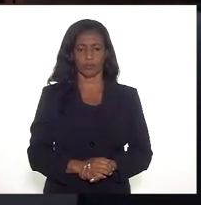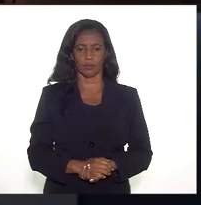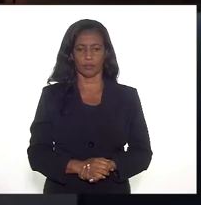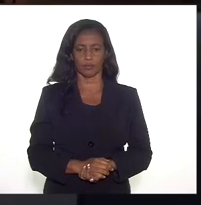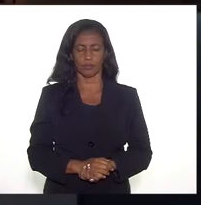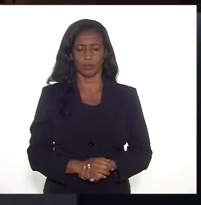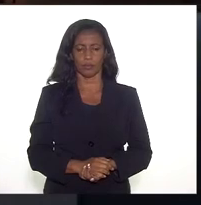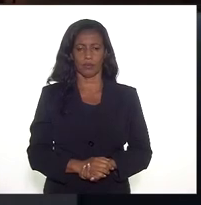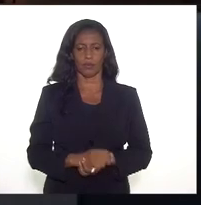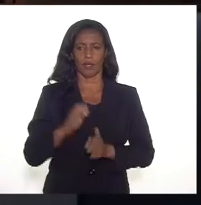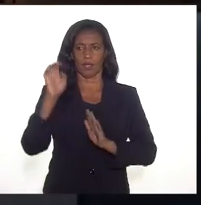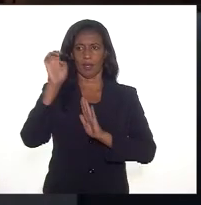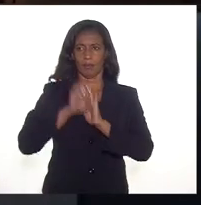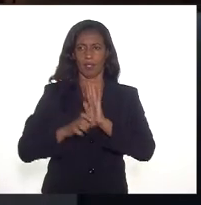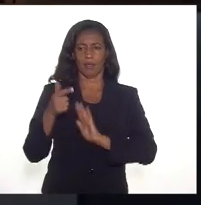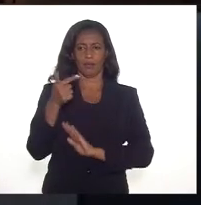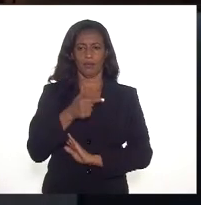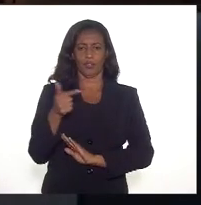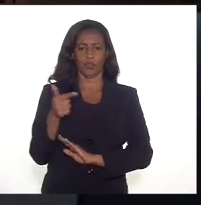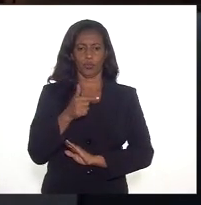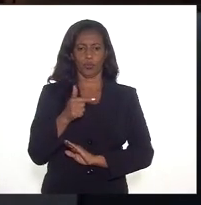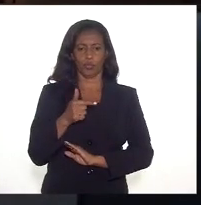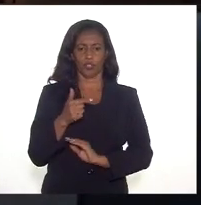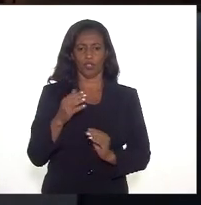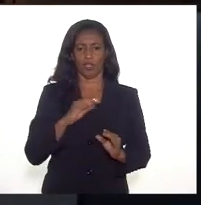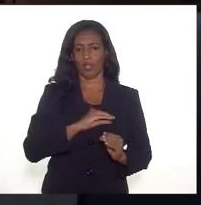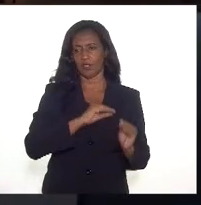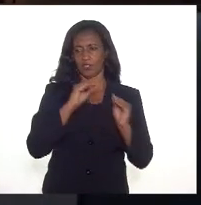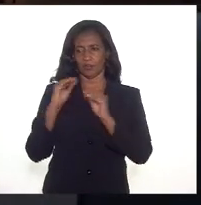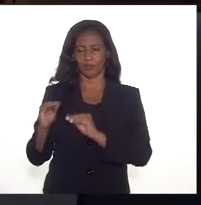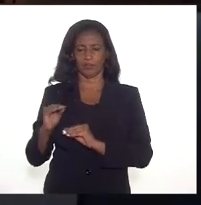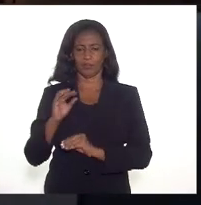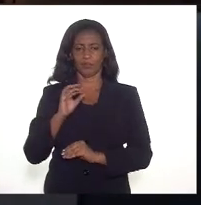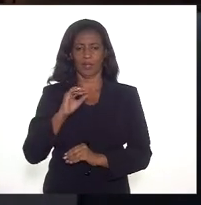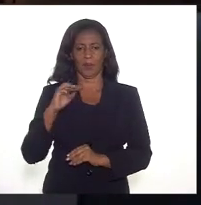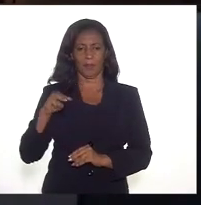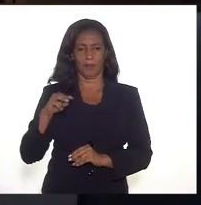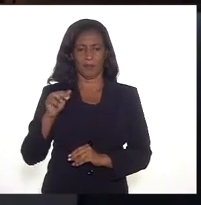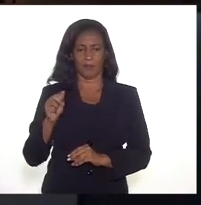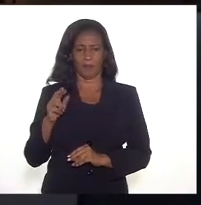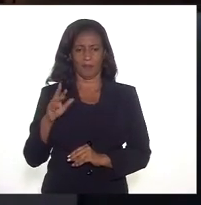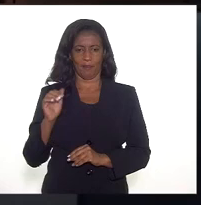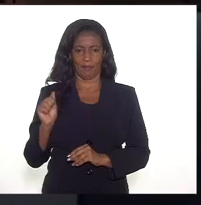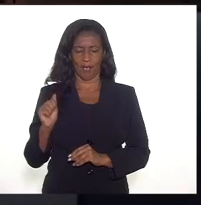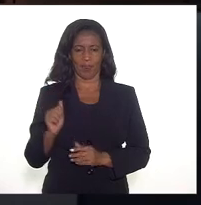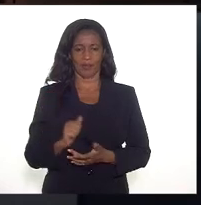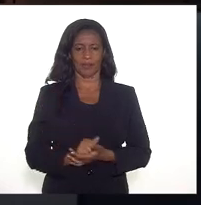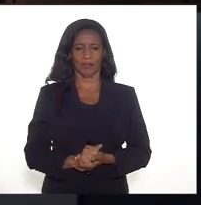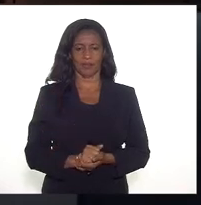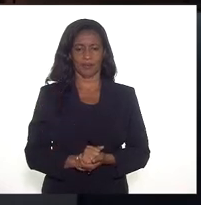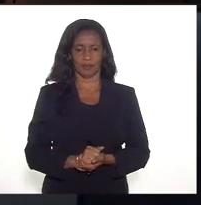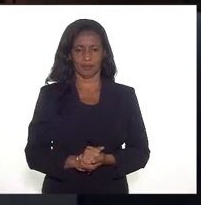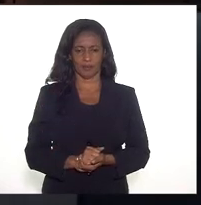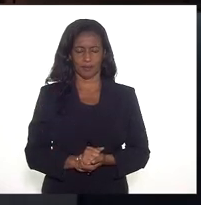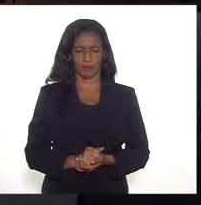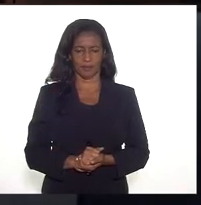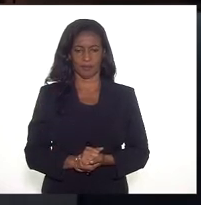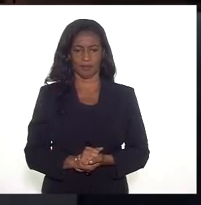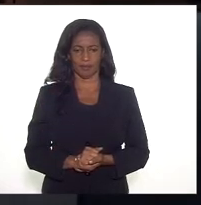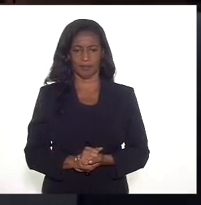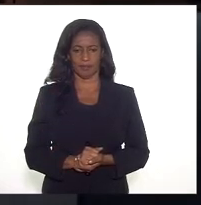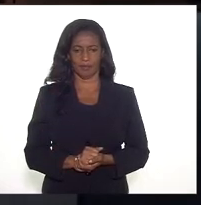recebeu 22 emendas e retorna às comissões. Antes de passar para a deputada Marta, deputada pela ordem, presidente. E deputada enfermeira, e agora